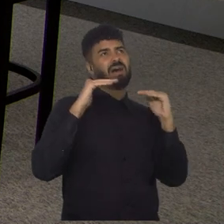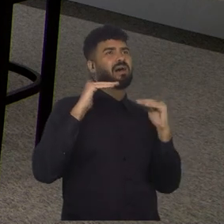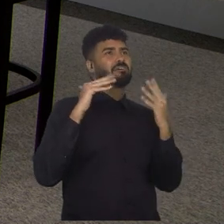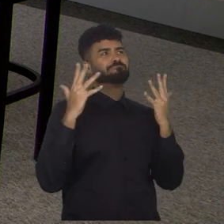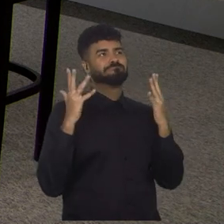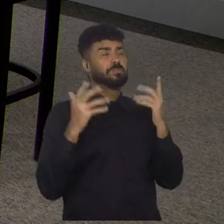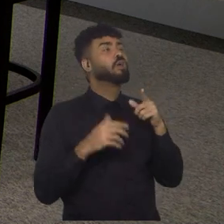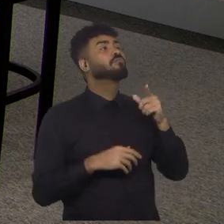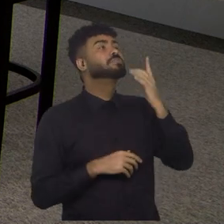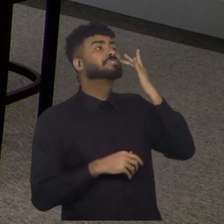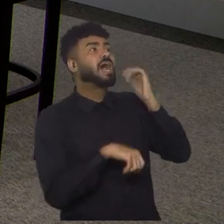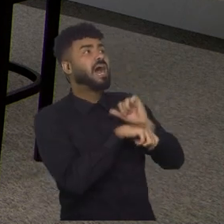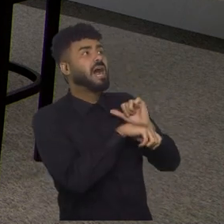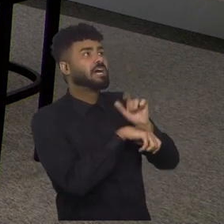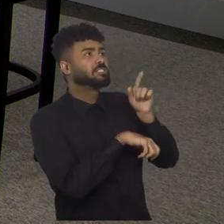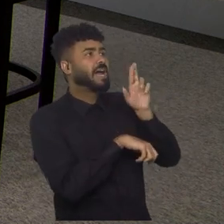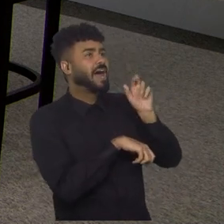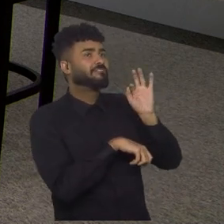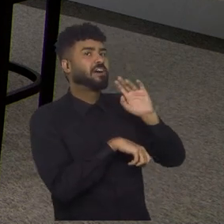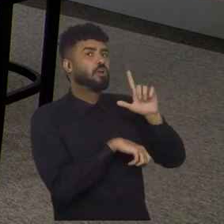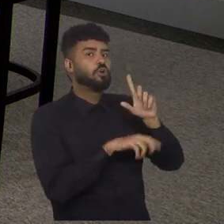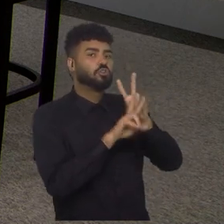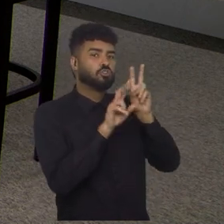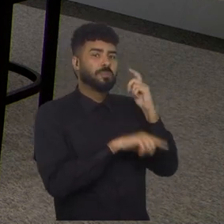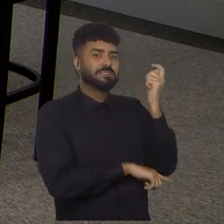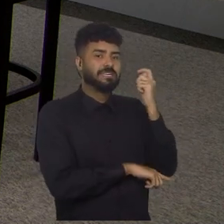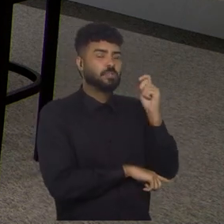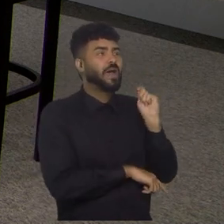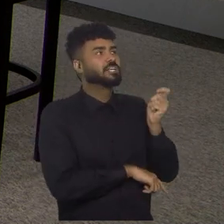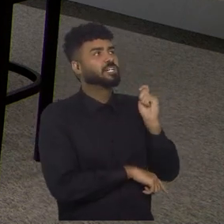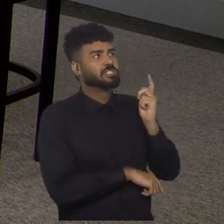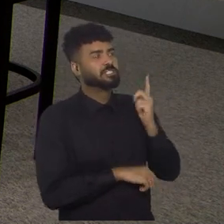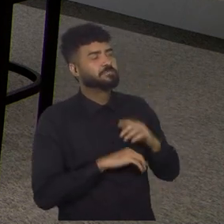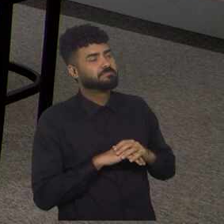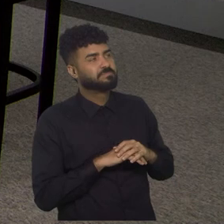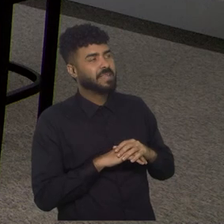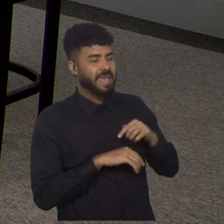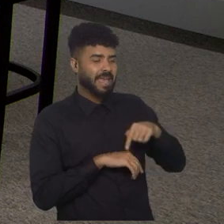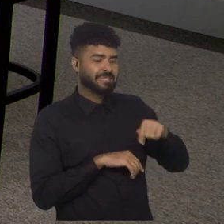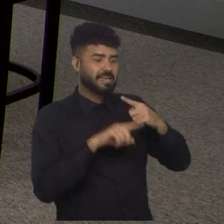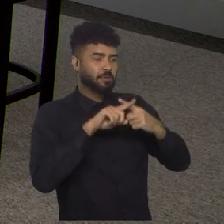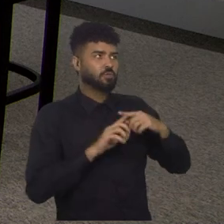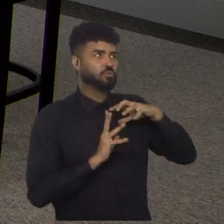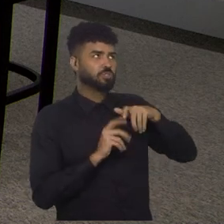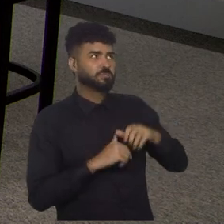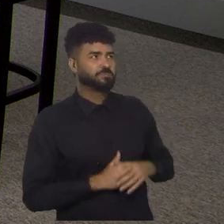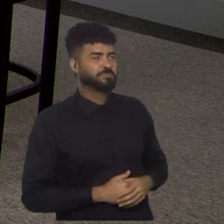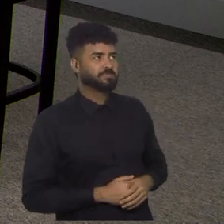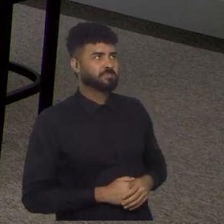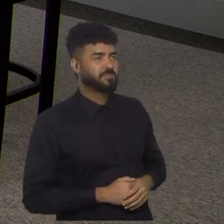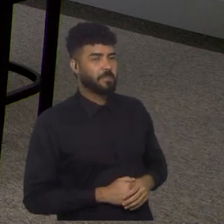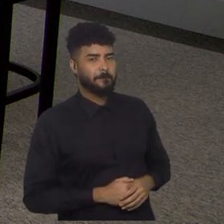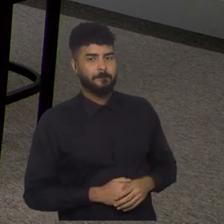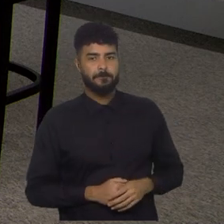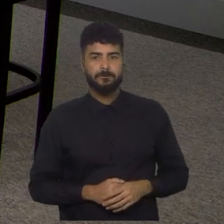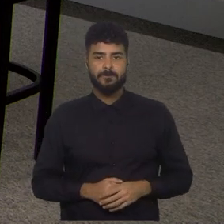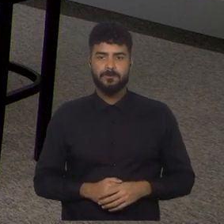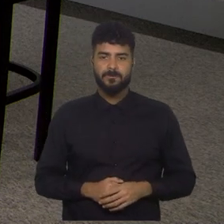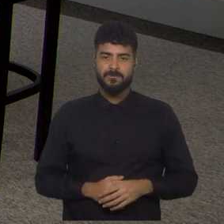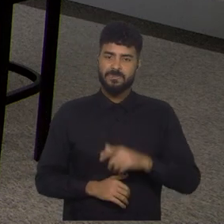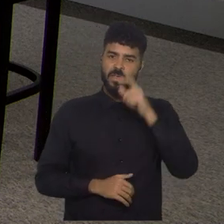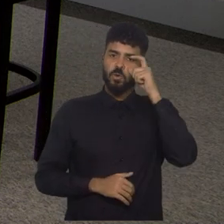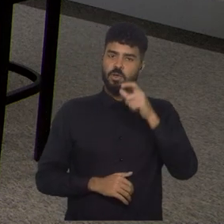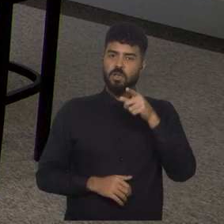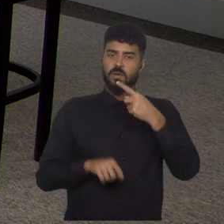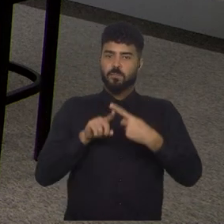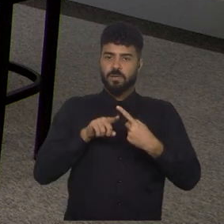O que você espera, Rafa, da seleção da Argentina nesse Mundial? Curiosamente, né, a